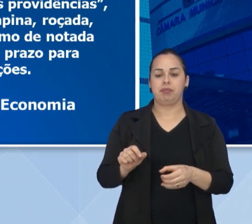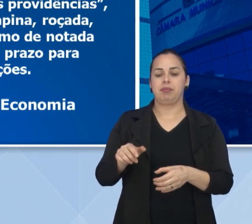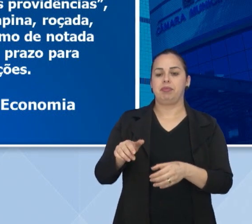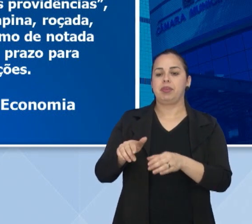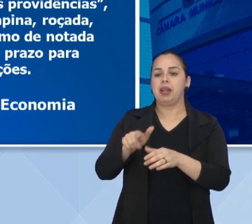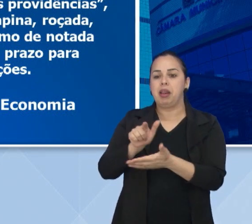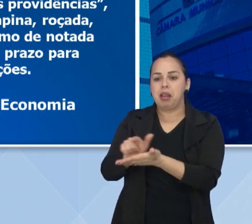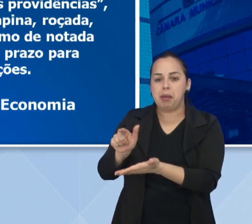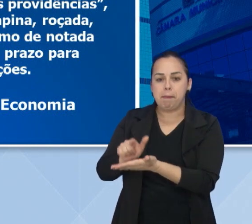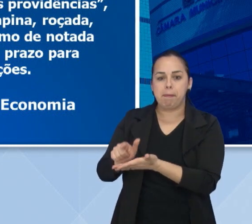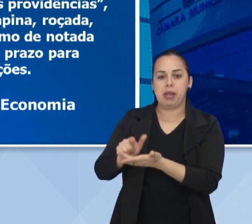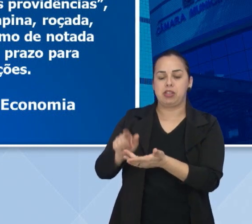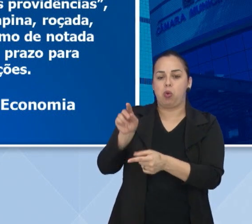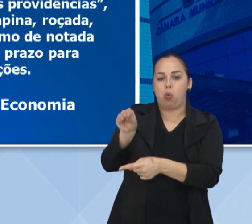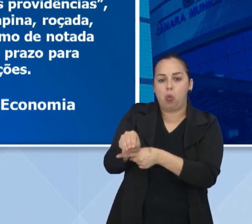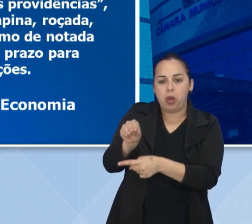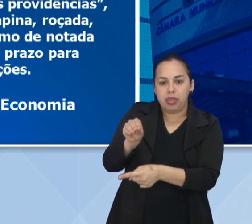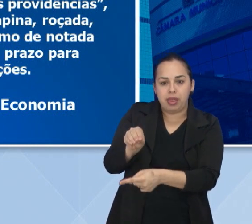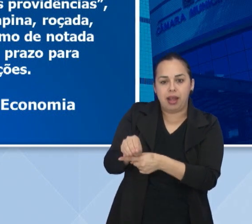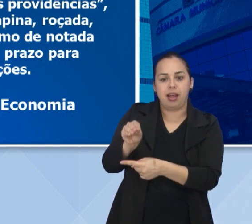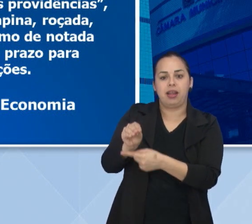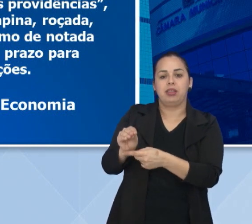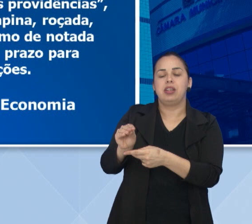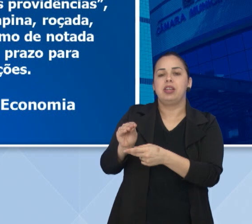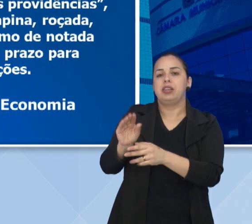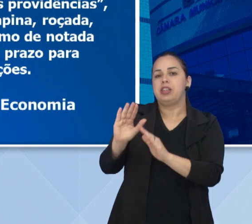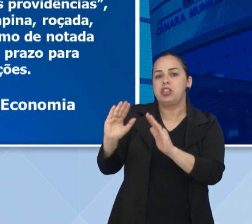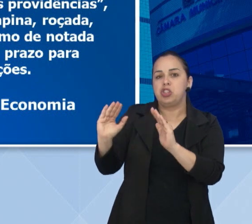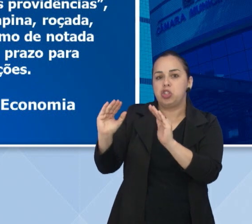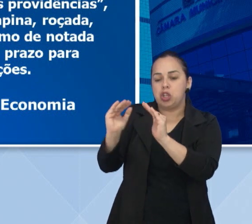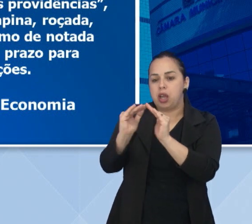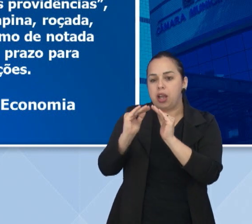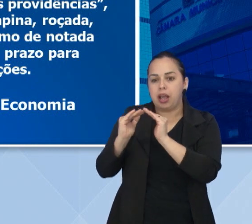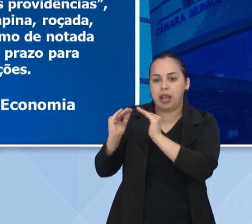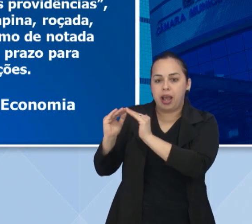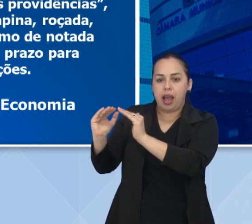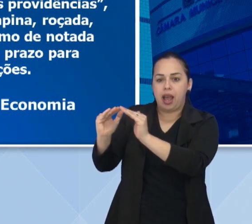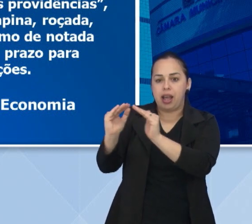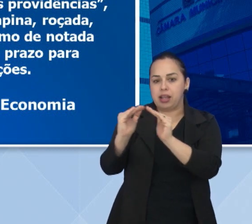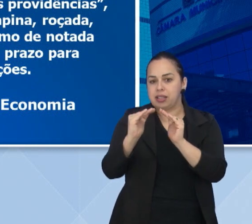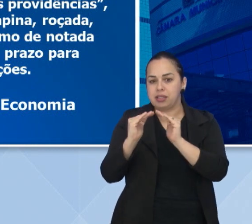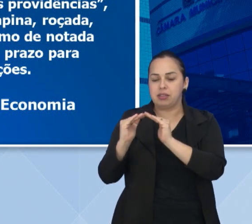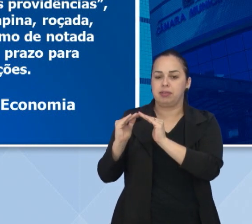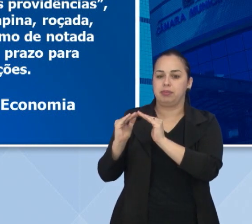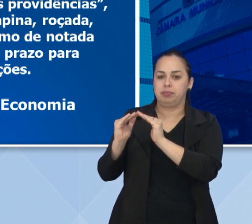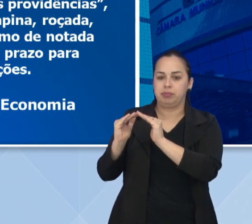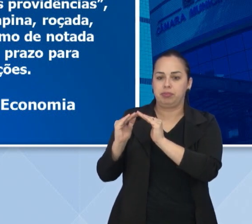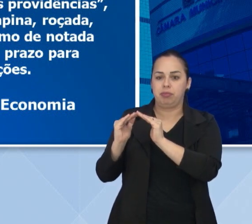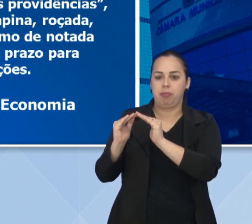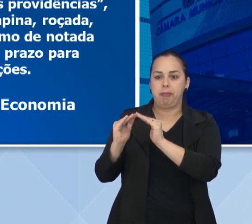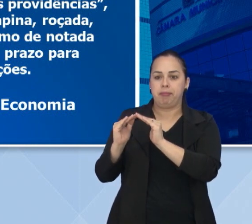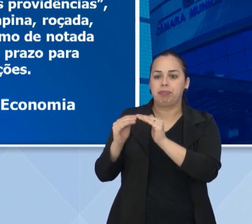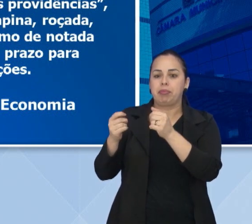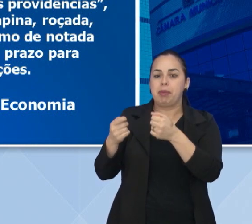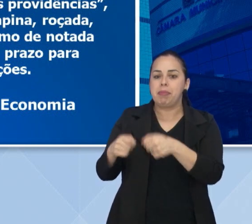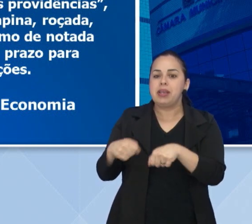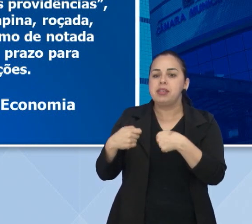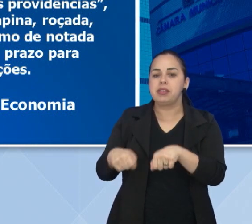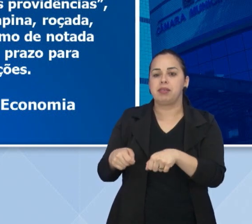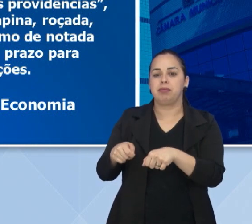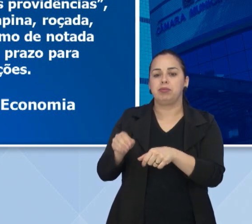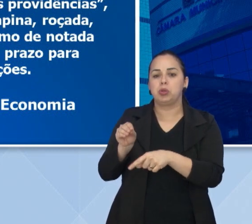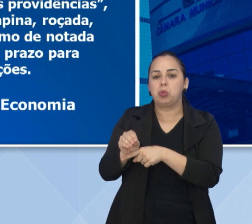drenagem, limpeza, conservação e estética de imóveis no município e da outras